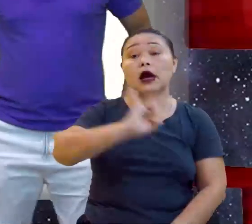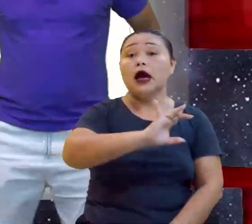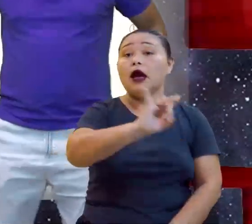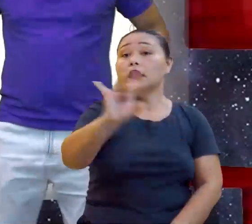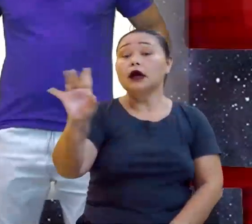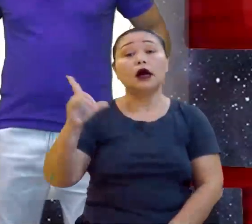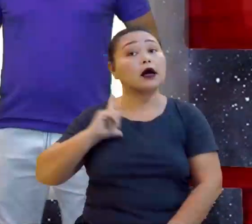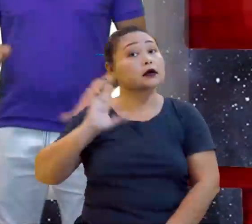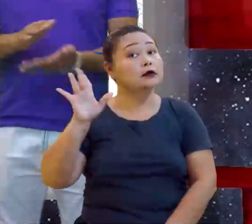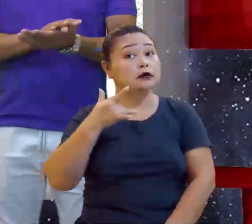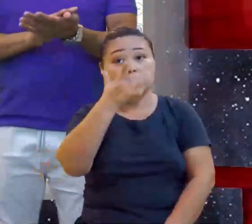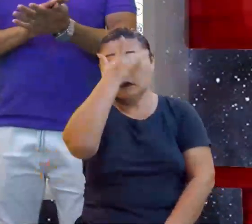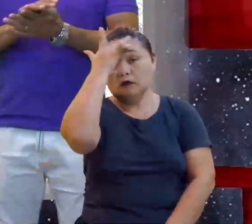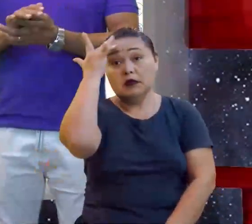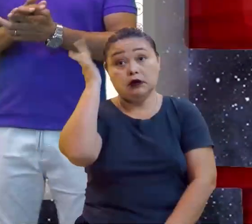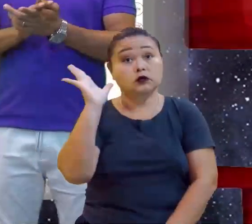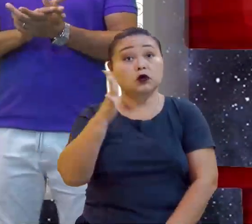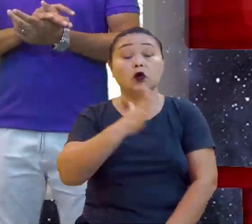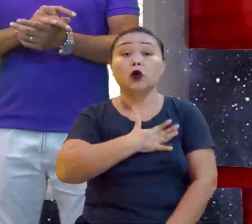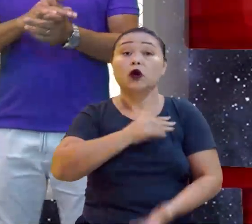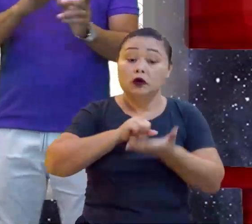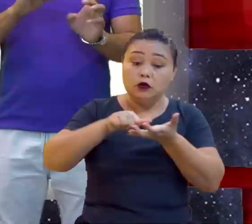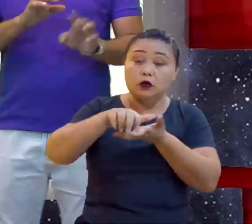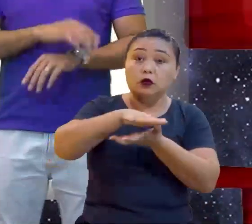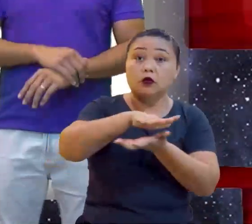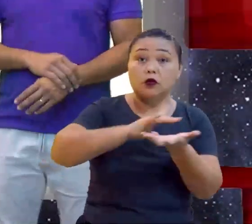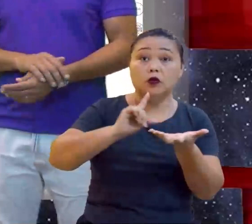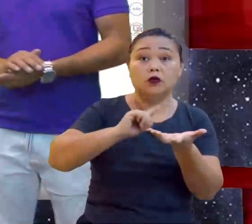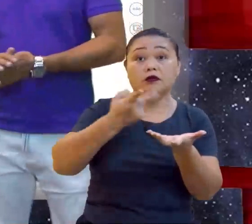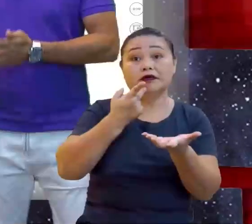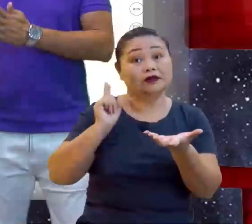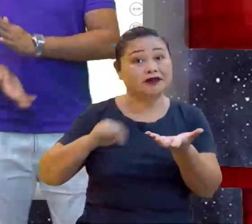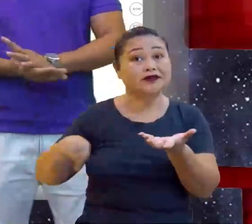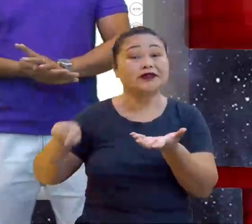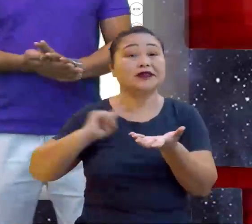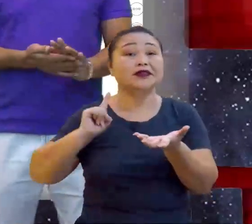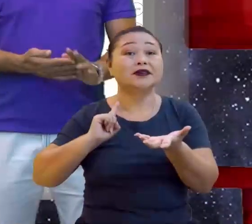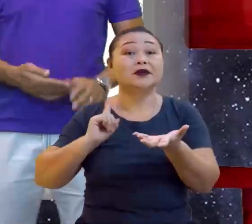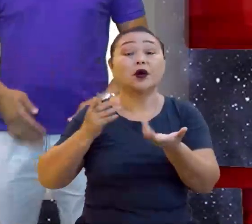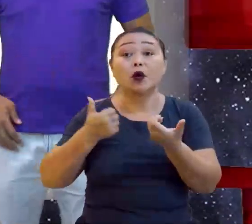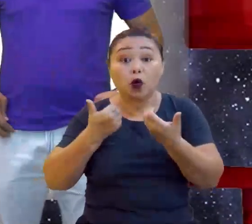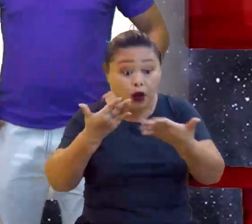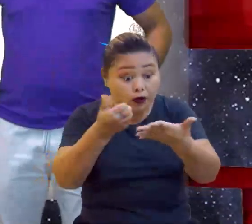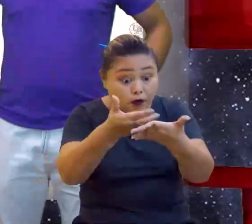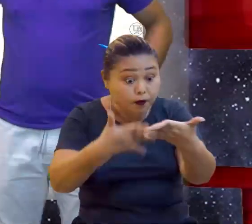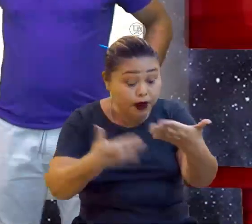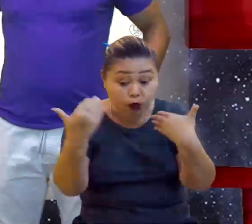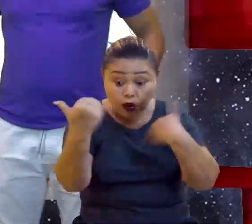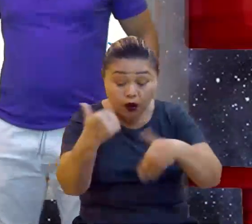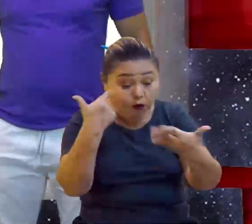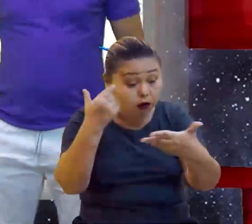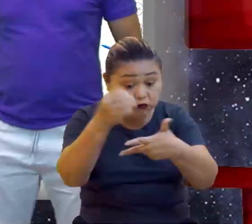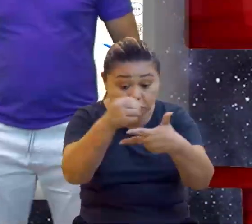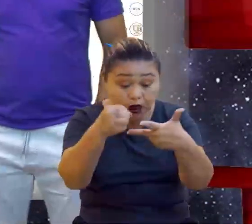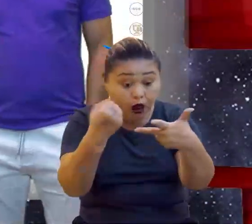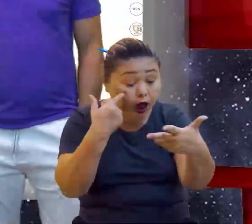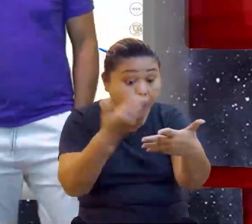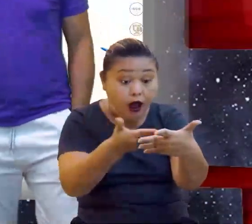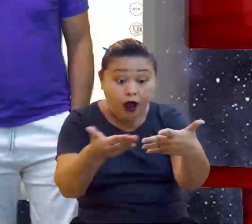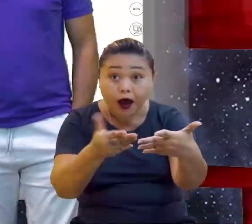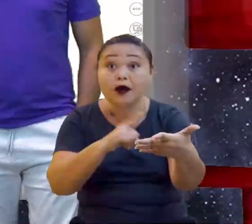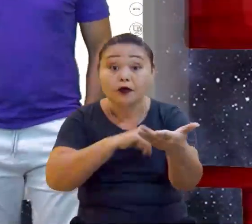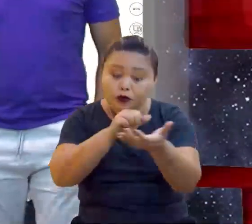uma afinidade. Eu mesmo gosto muito de geometria. Eu ia falar. Então quando eu pego a prova do Enem, eu vou naquelas que eu já vejo que tem